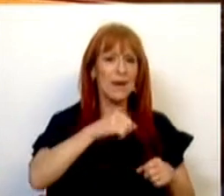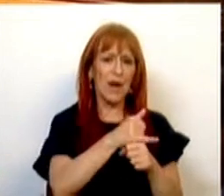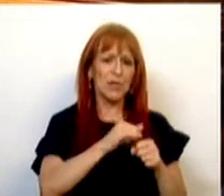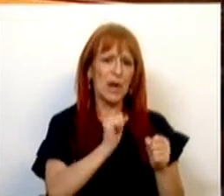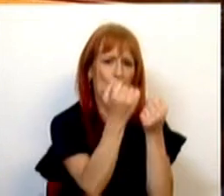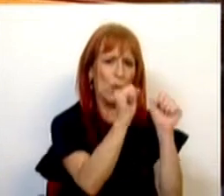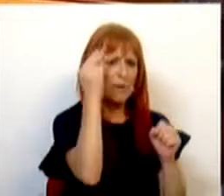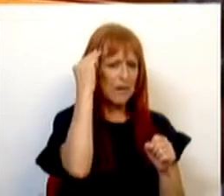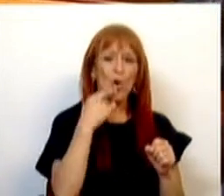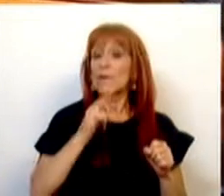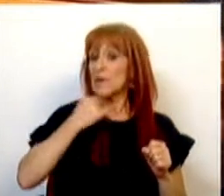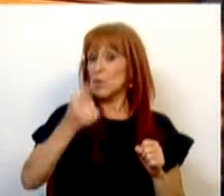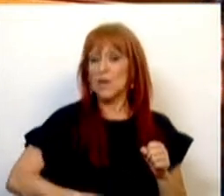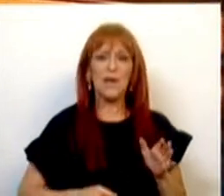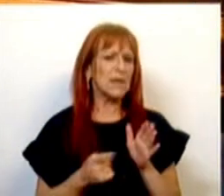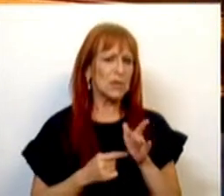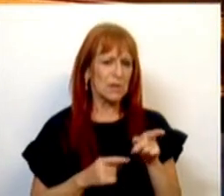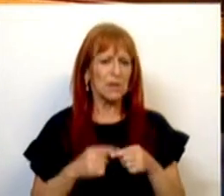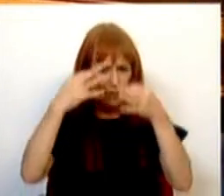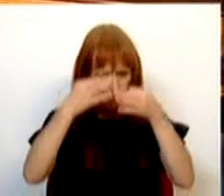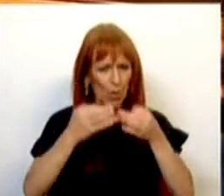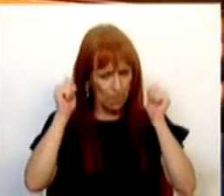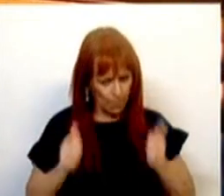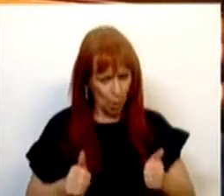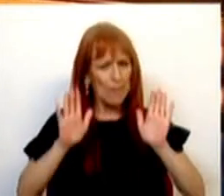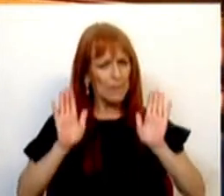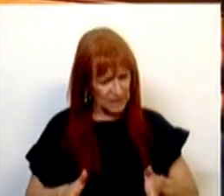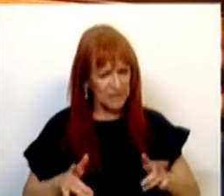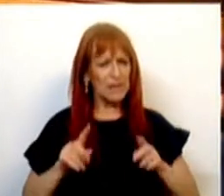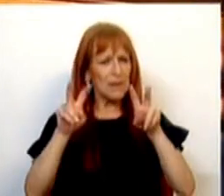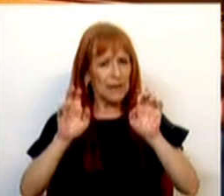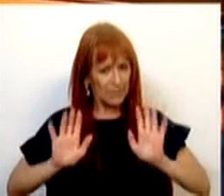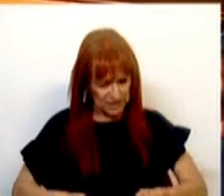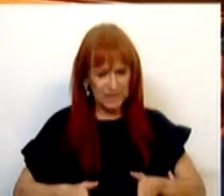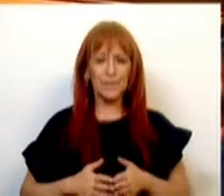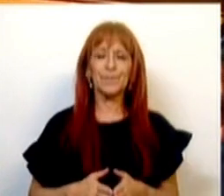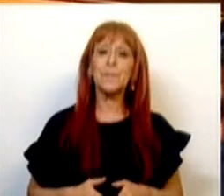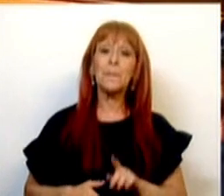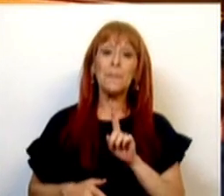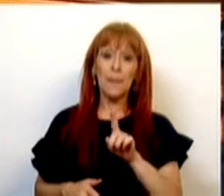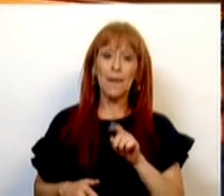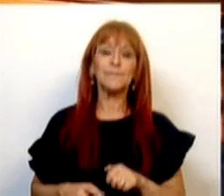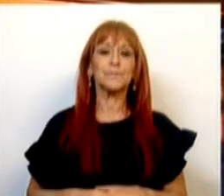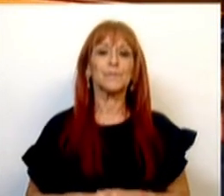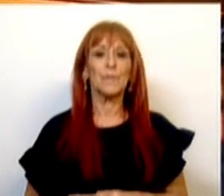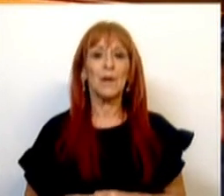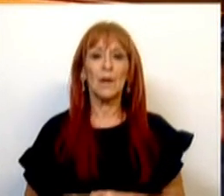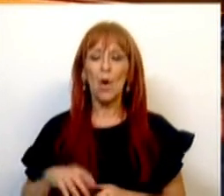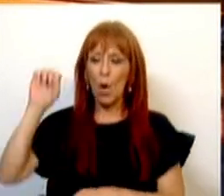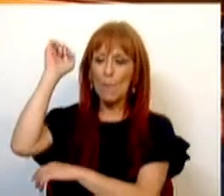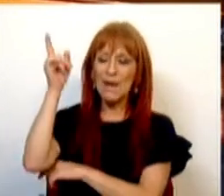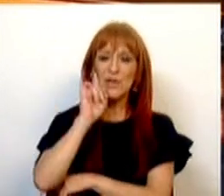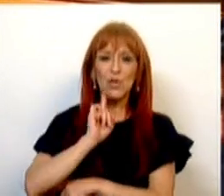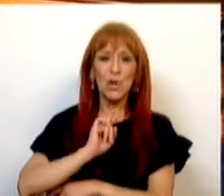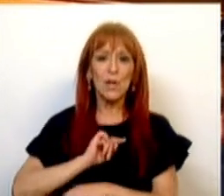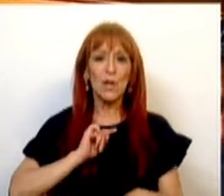Madeira, mas, mais uma vez, repito, é necessário bom senso em relação a essa matéria. Relativamente ao PAN, a senhora